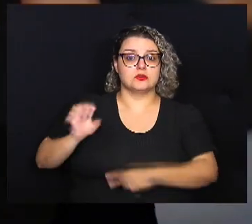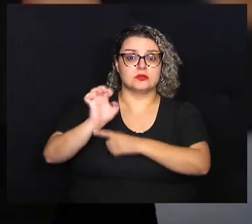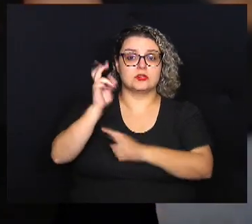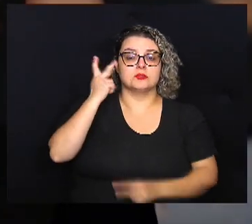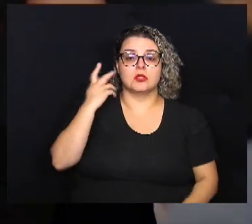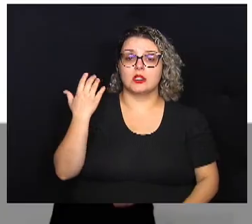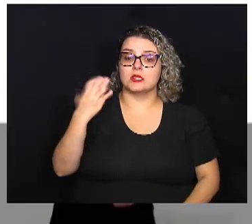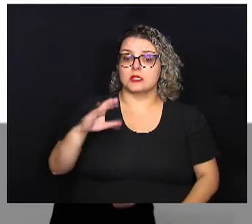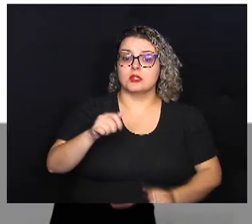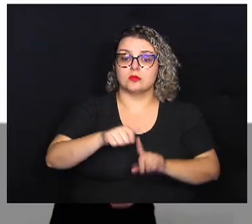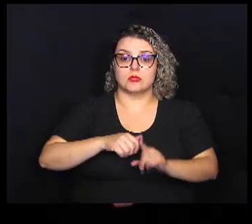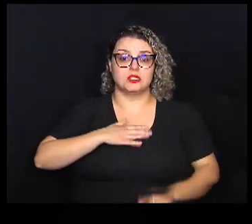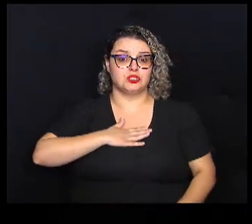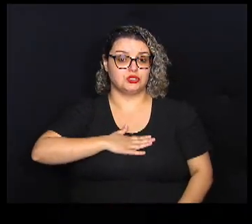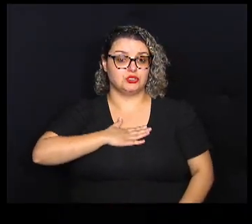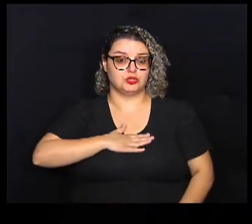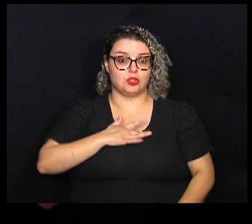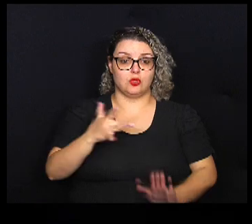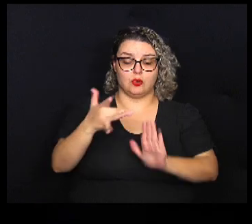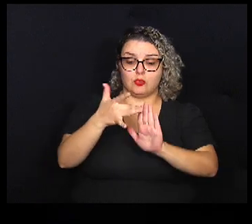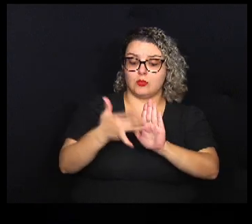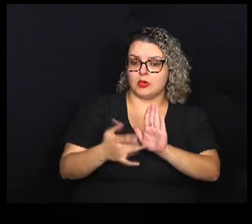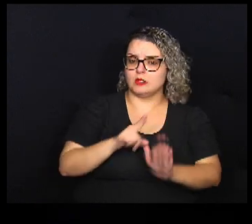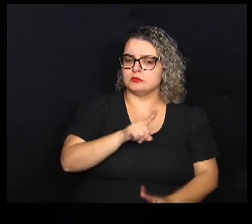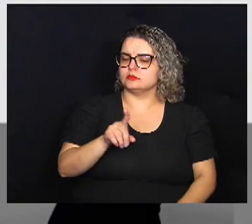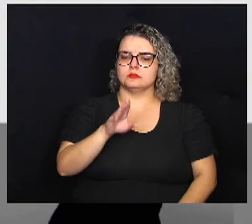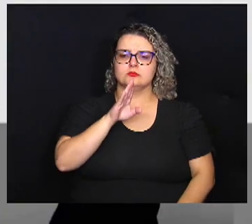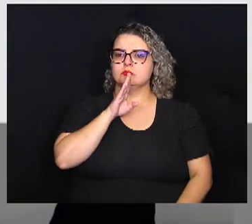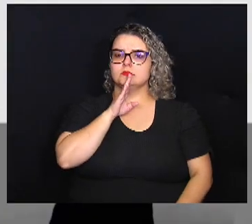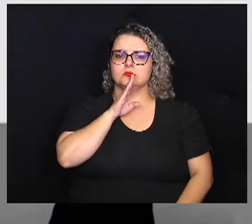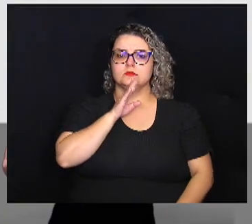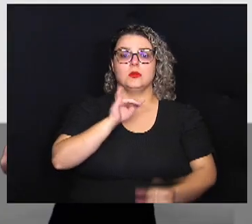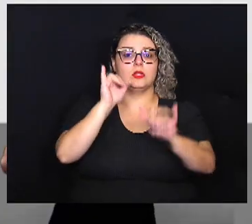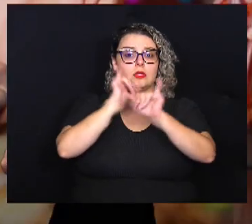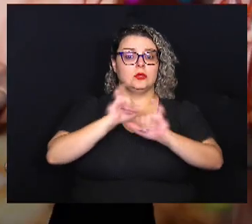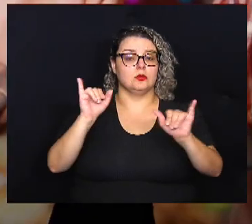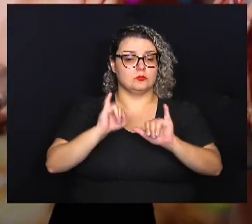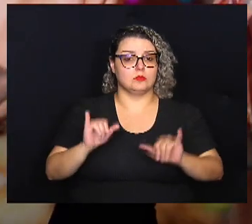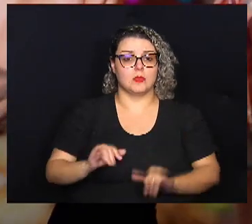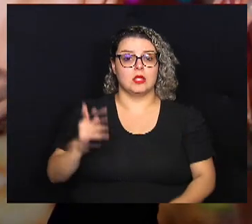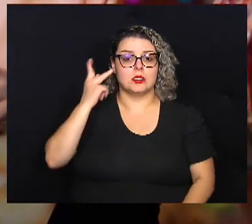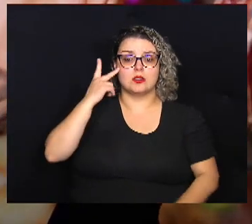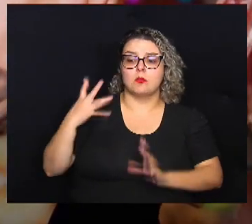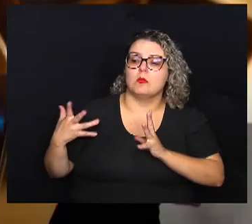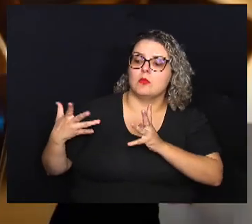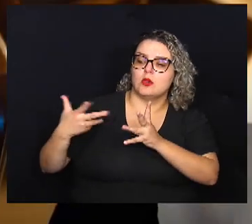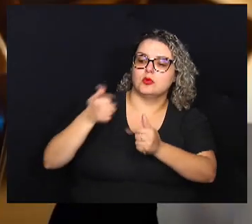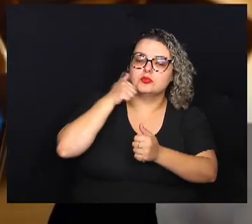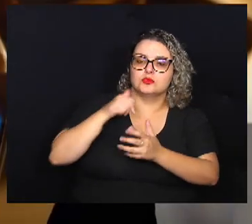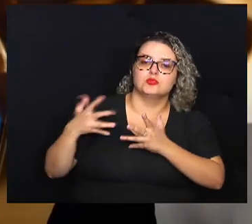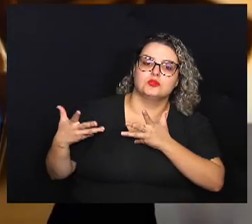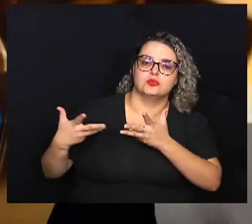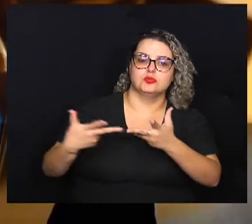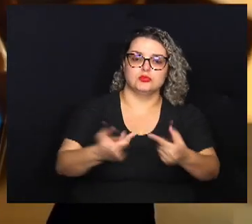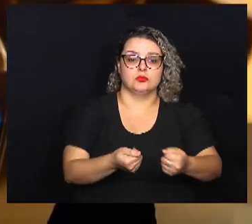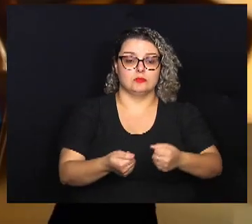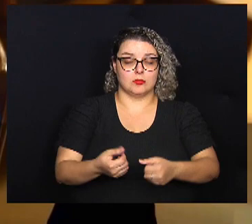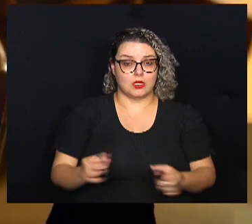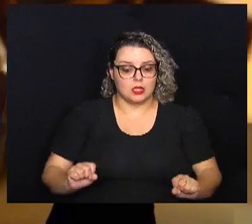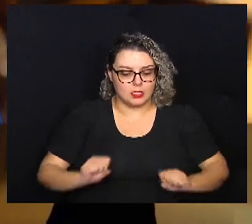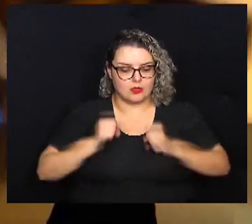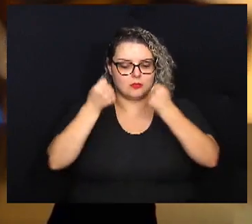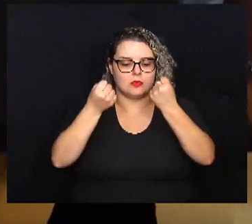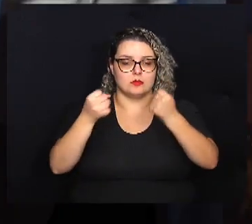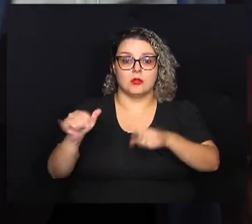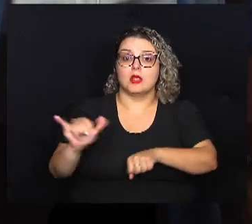neste mês de agosto o protocolo Não Se Cale e a campanha São Paulo por Todas, para reforçar as estratégias de